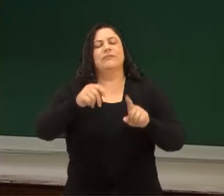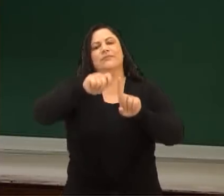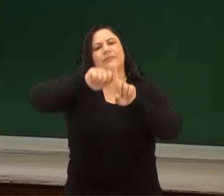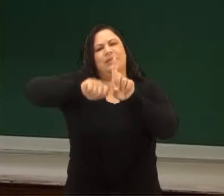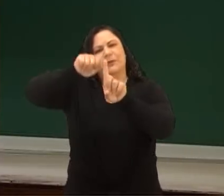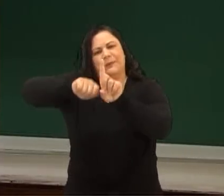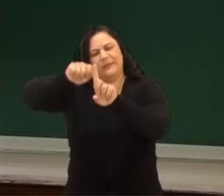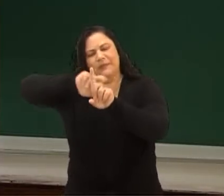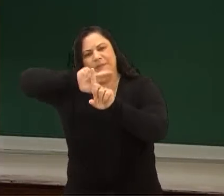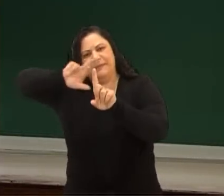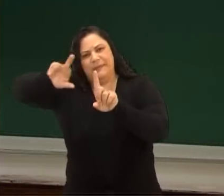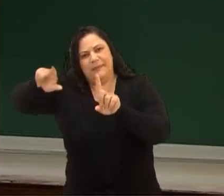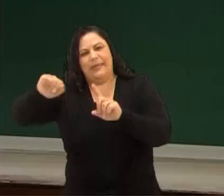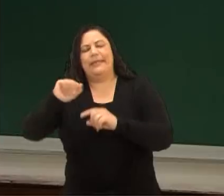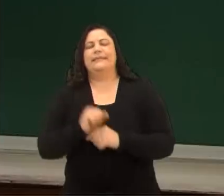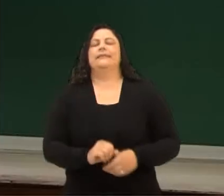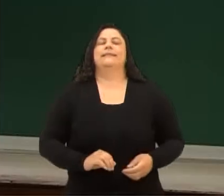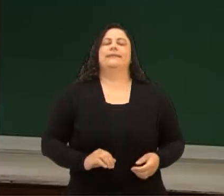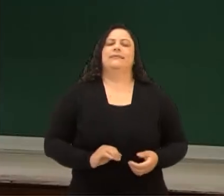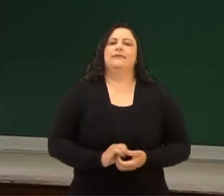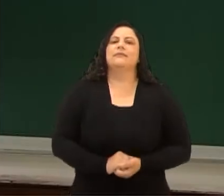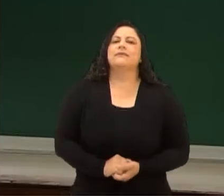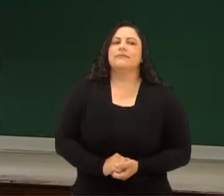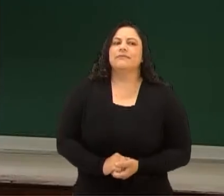isso é muito importante.